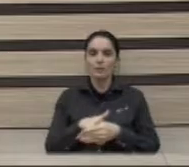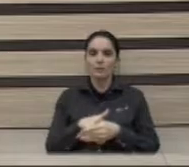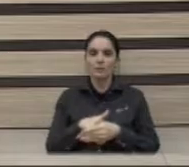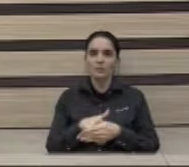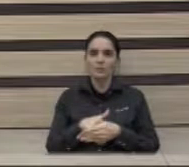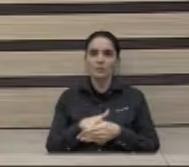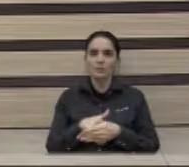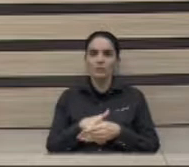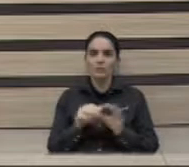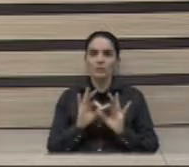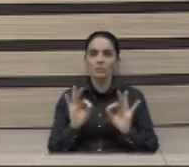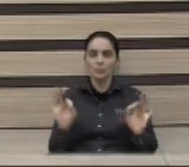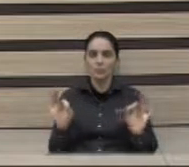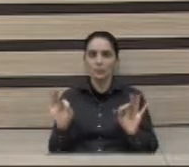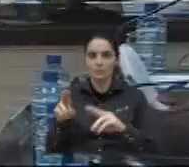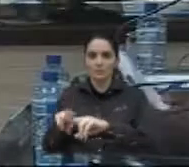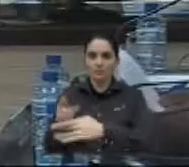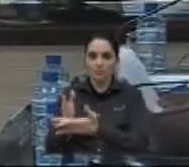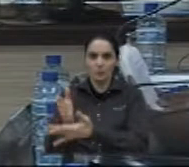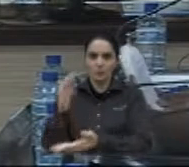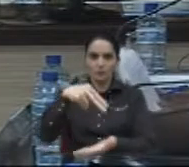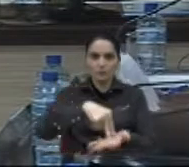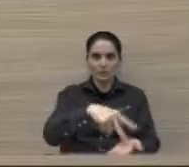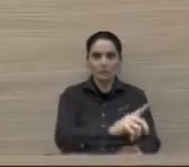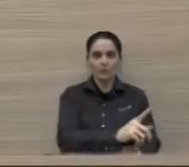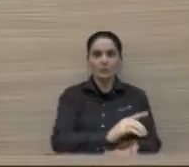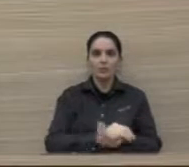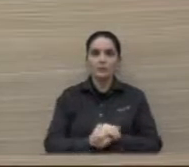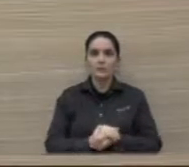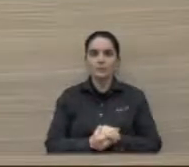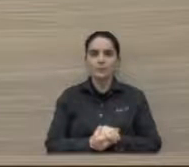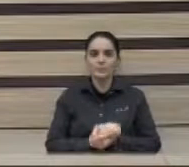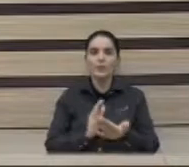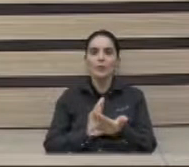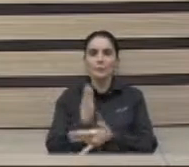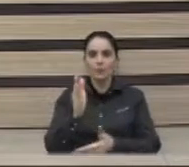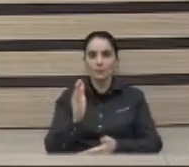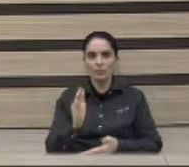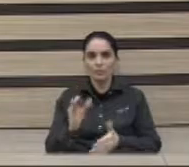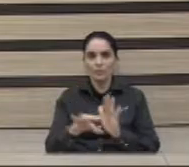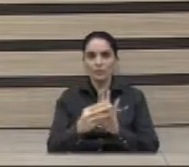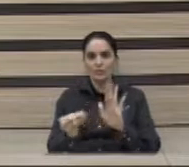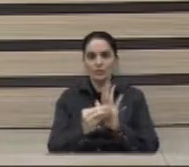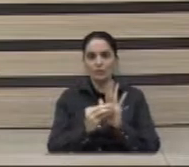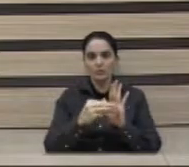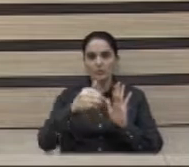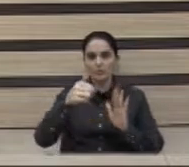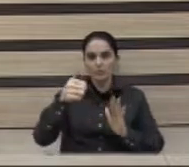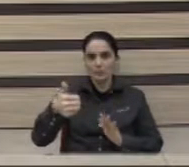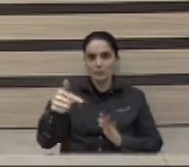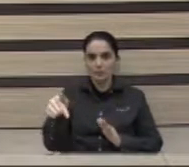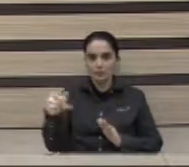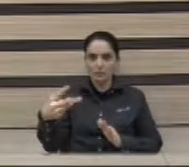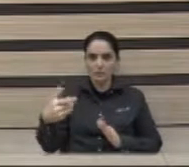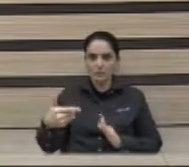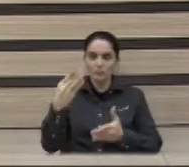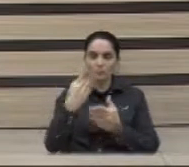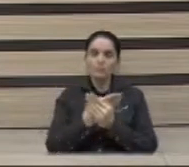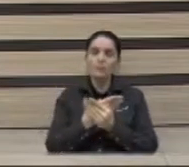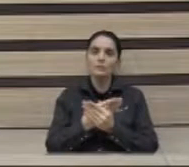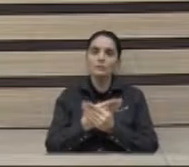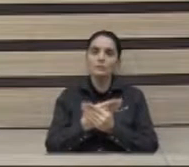e a votação é simbólica. Os sentados aprovam e os de pé rejeitam. Está aprovada a emenda número 172, protocolada sob